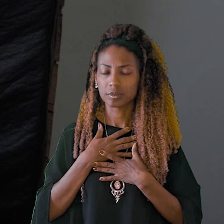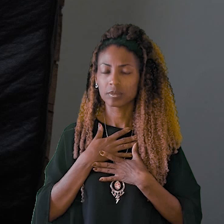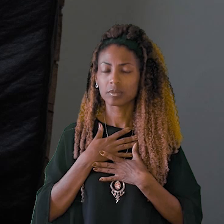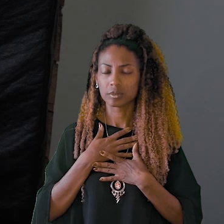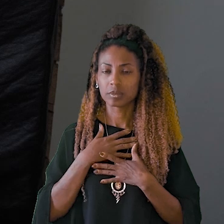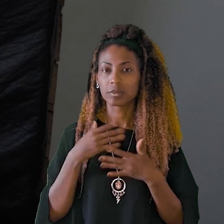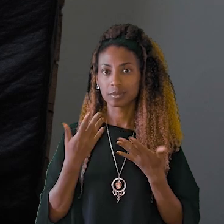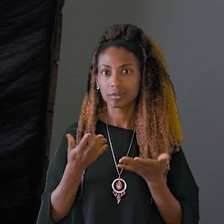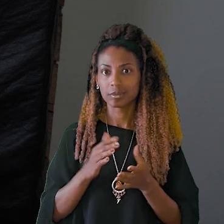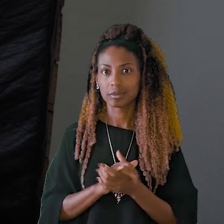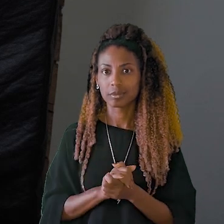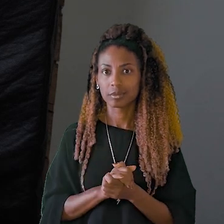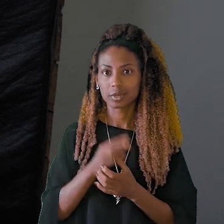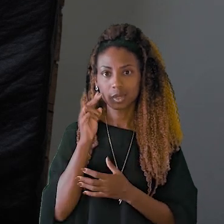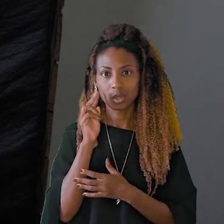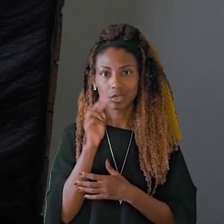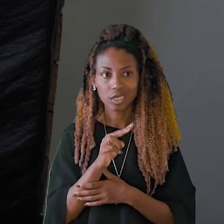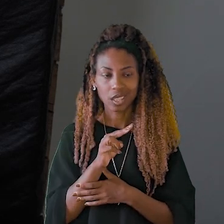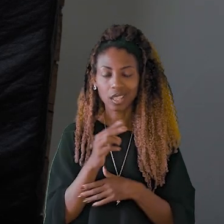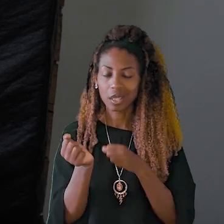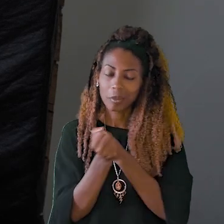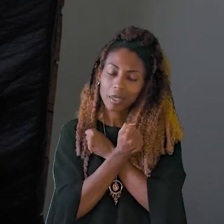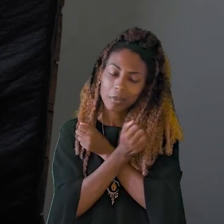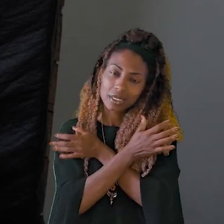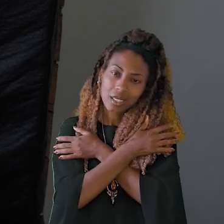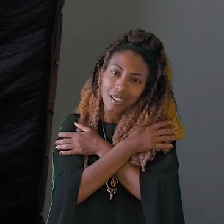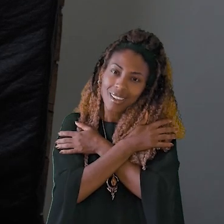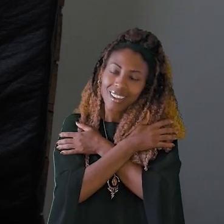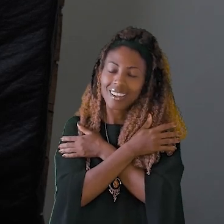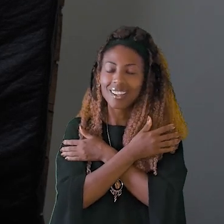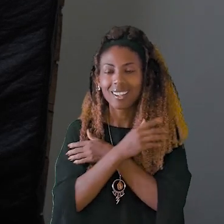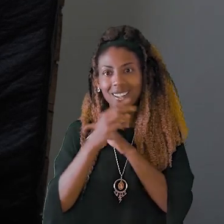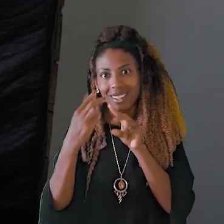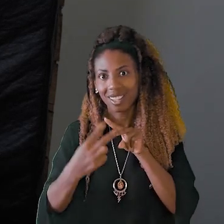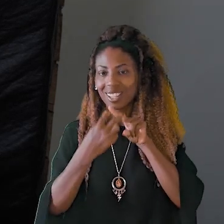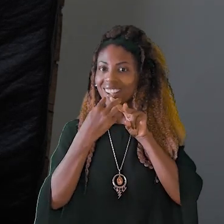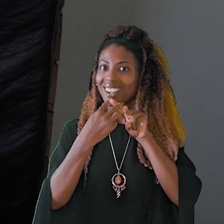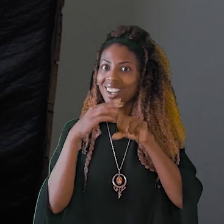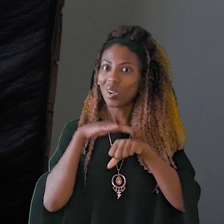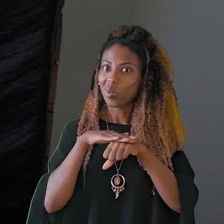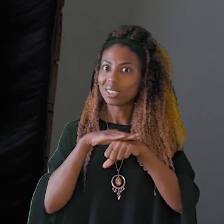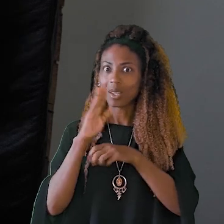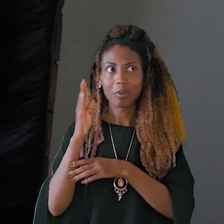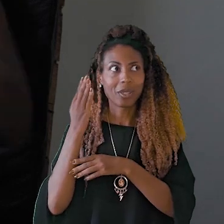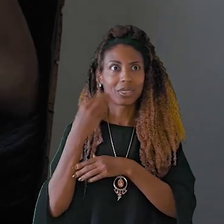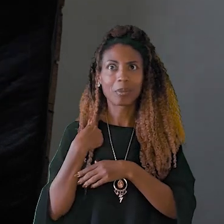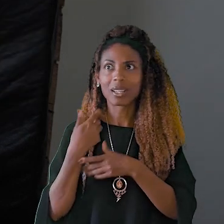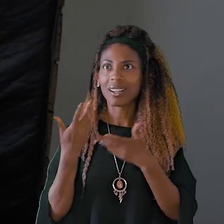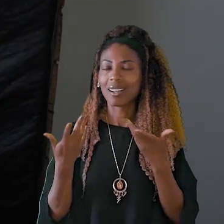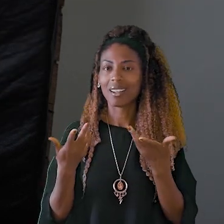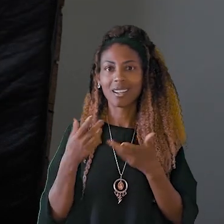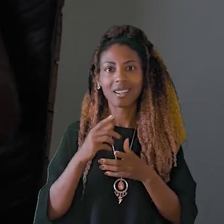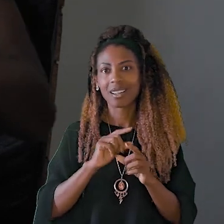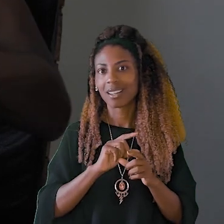muito espiritual, assim. Então, quando eu vi ela, assim, que ela me abraçou, né, que ela olhou pra mim, assim, conversou comigo, e quando ela tava